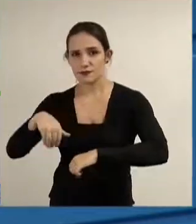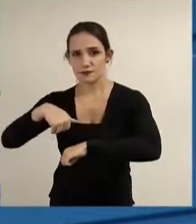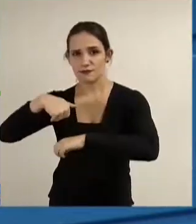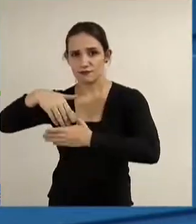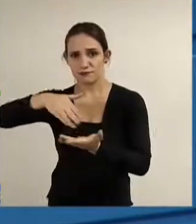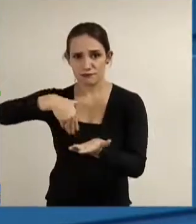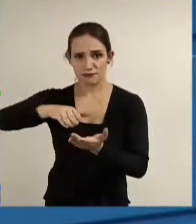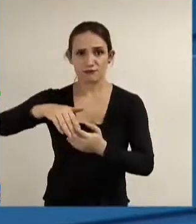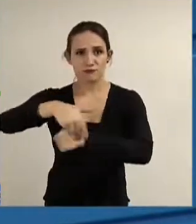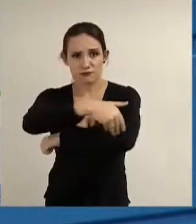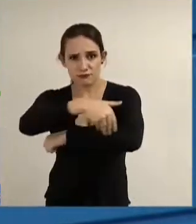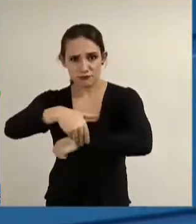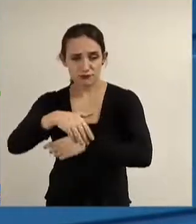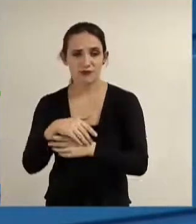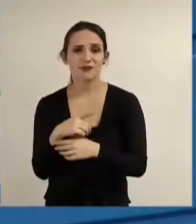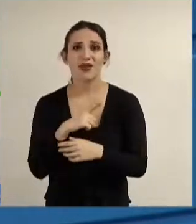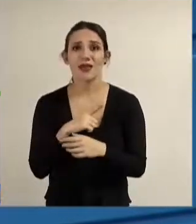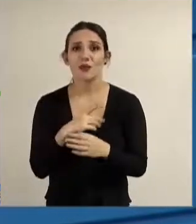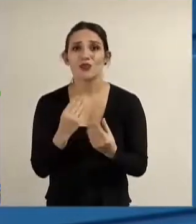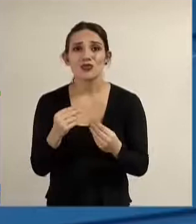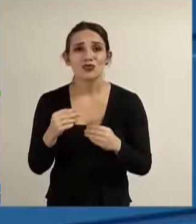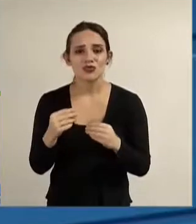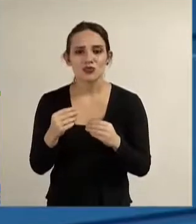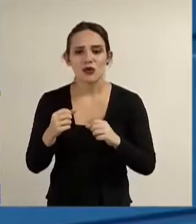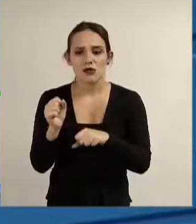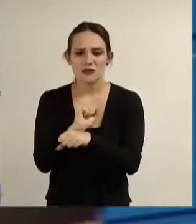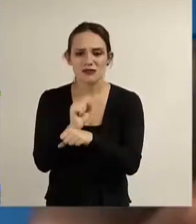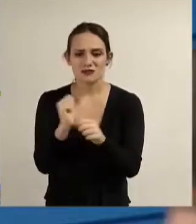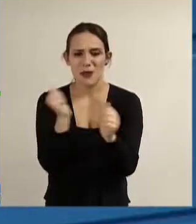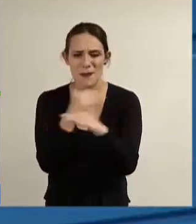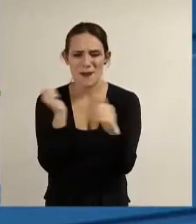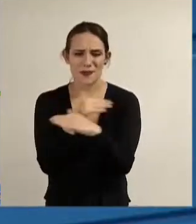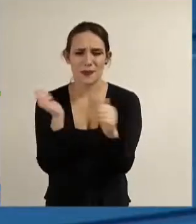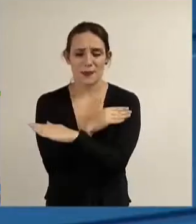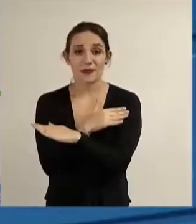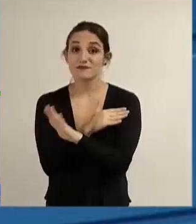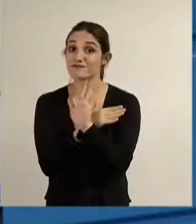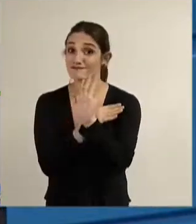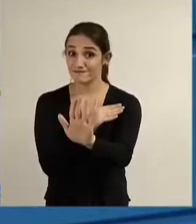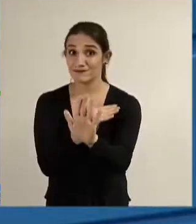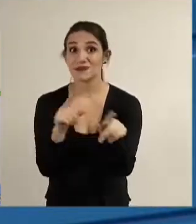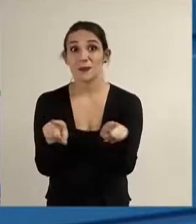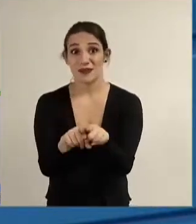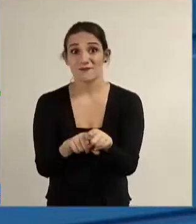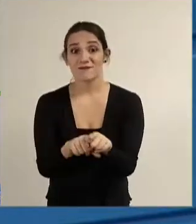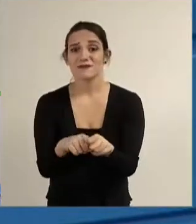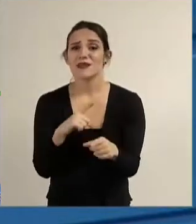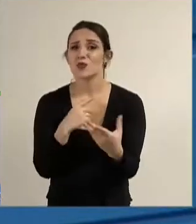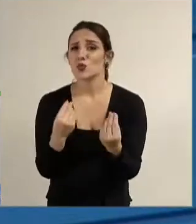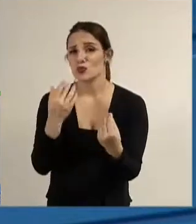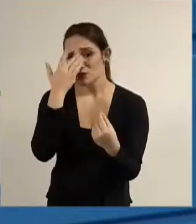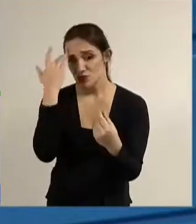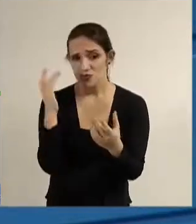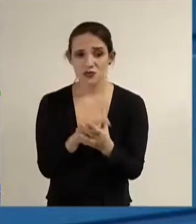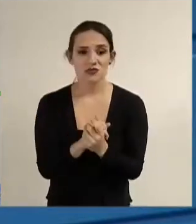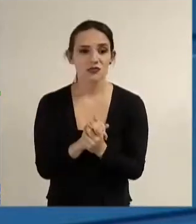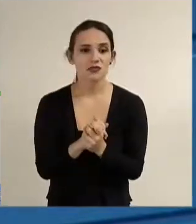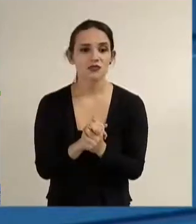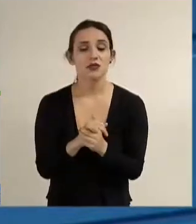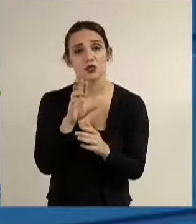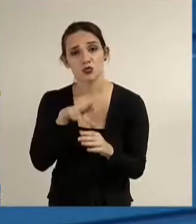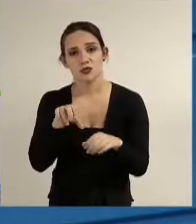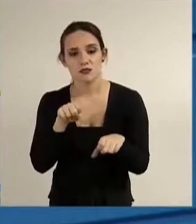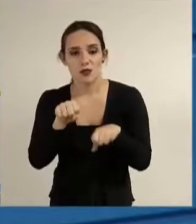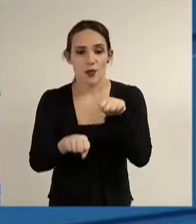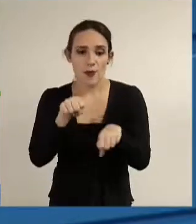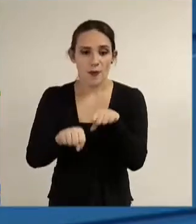ele tem uma grande movimentação de veículos e onde várias pessoas aqui, utilizando suas bicicletas